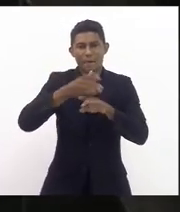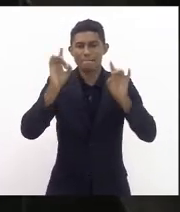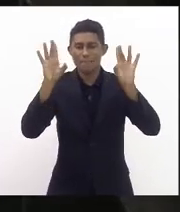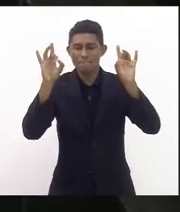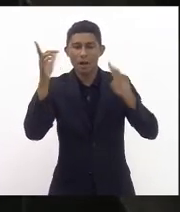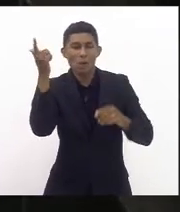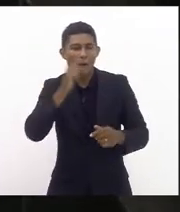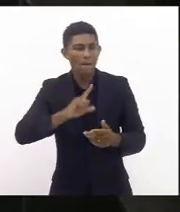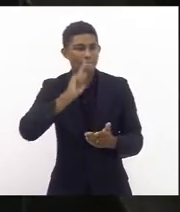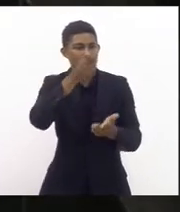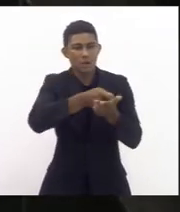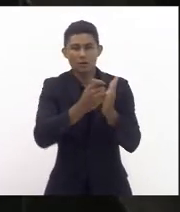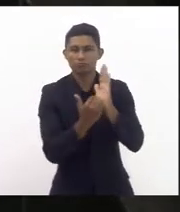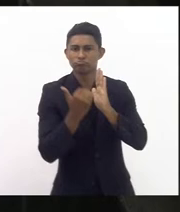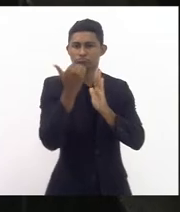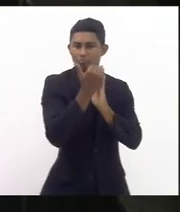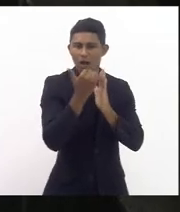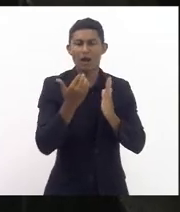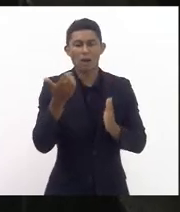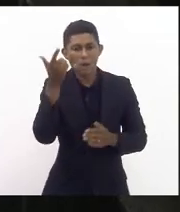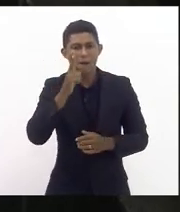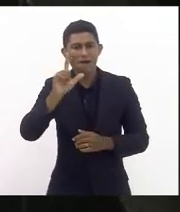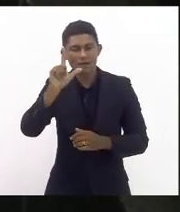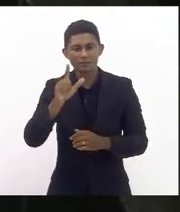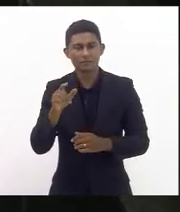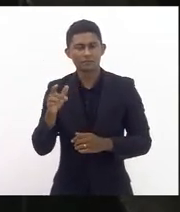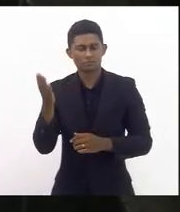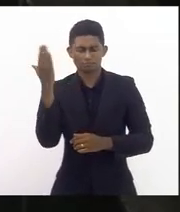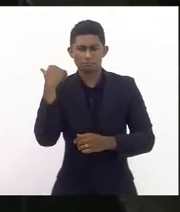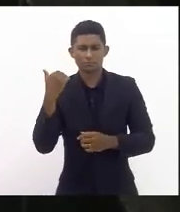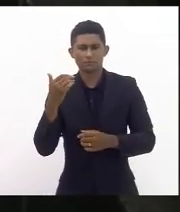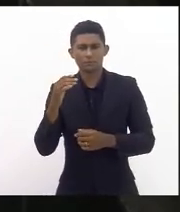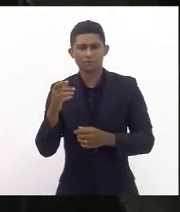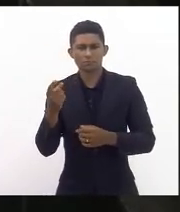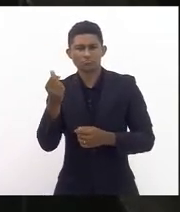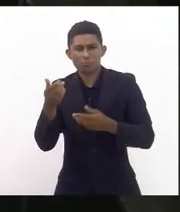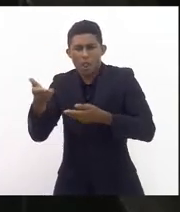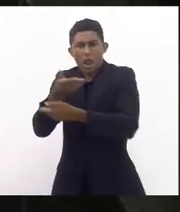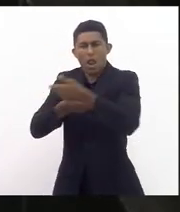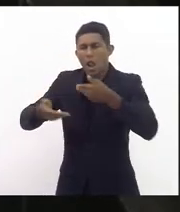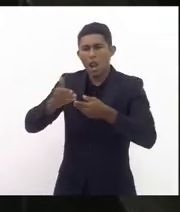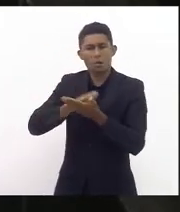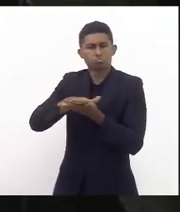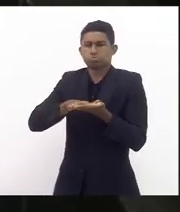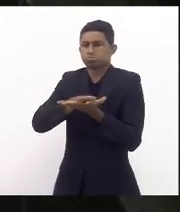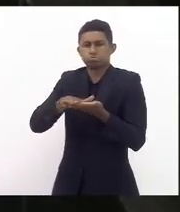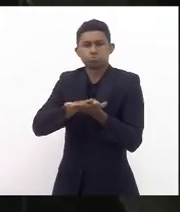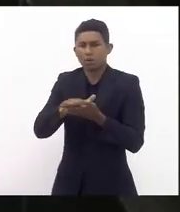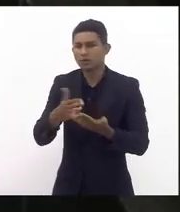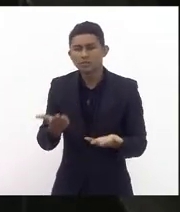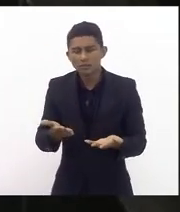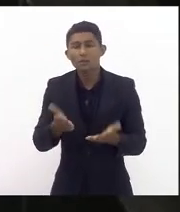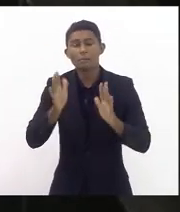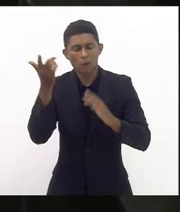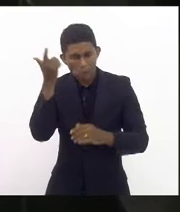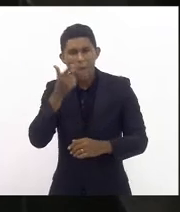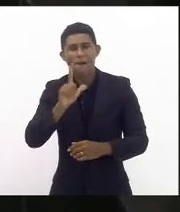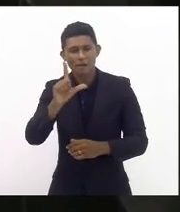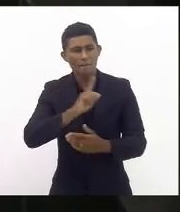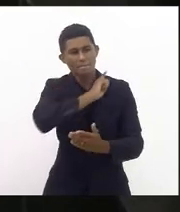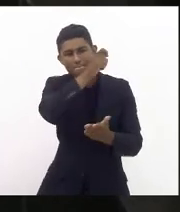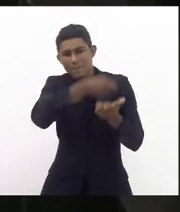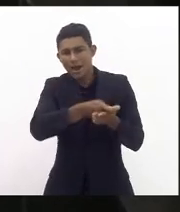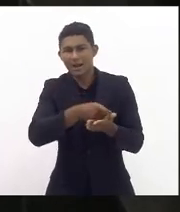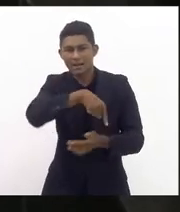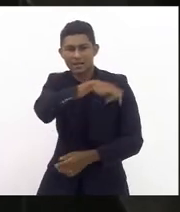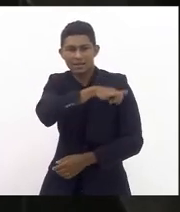houvesse mudança no câmbio, sem que houvesse mudança, naquela época, no preço do Brent, sem que houvesse mudança expressiva na produção no Rio de Janeiro.